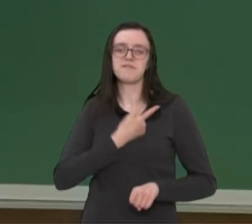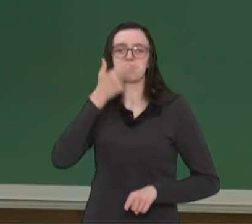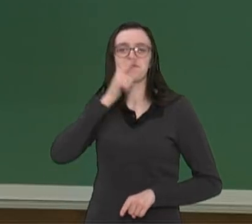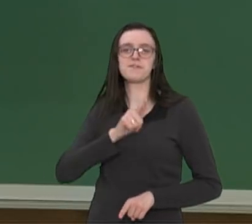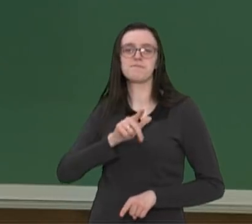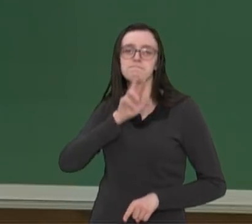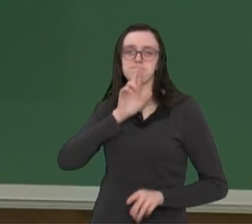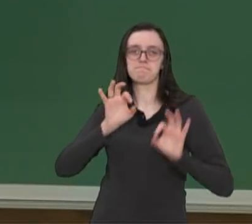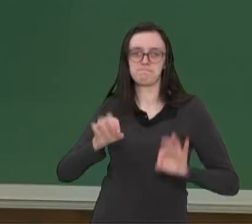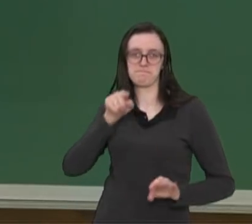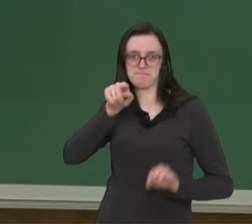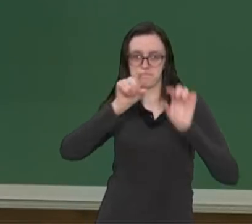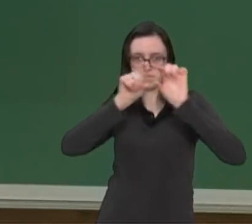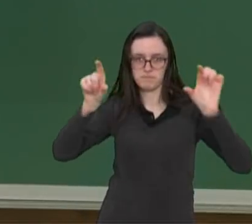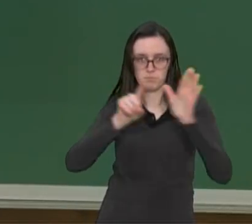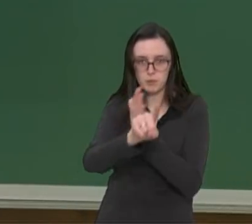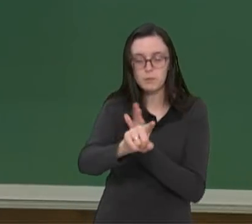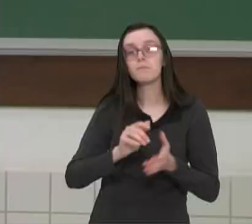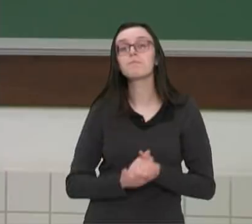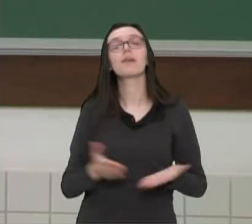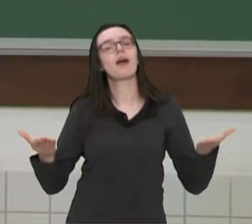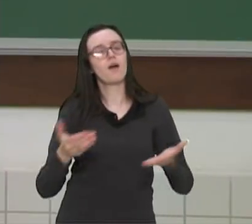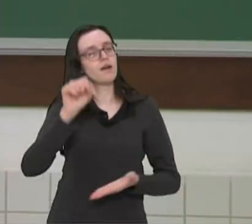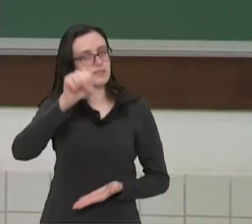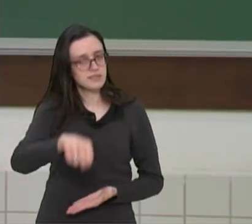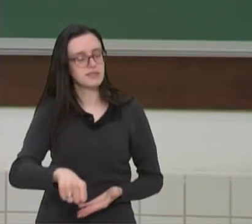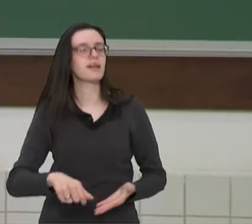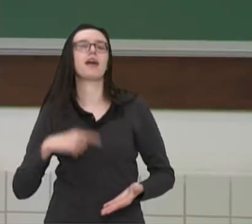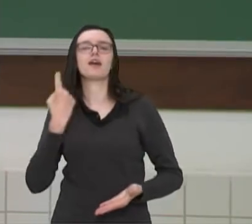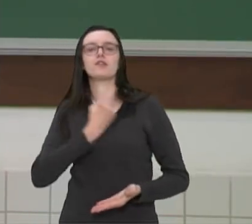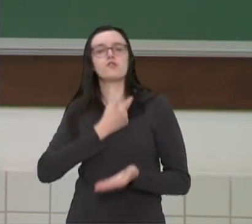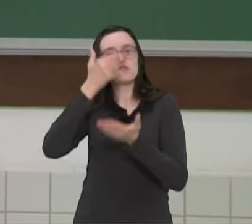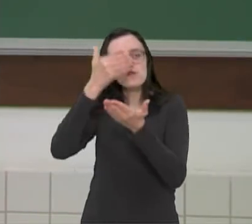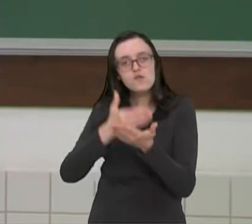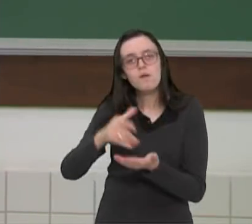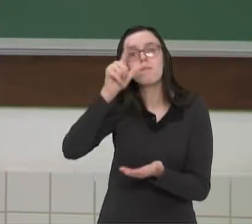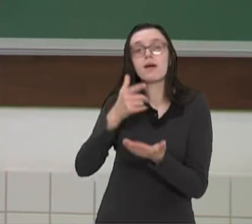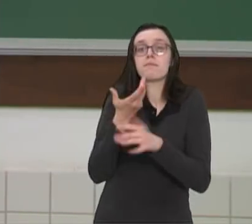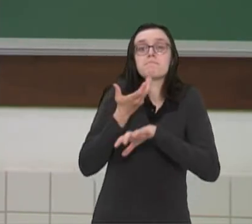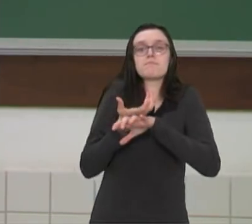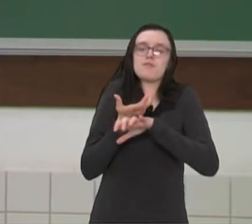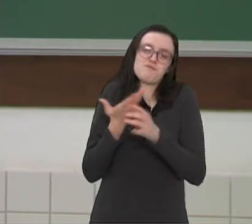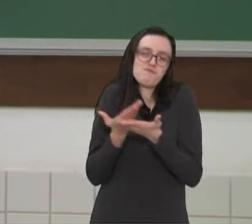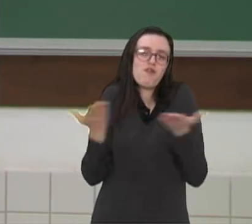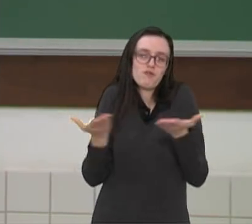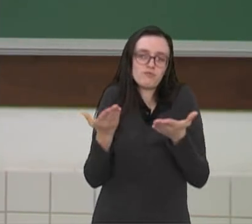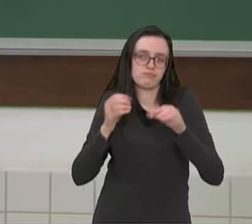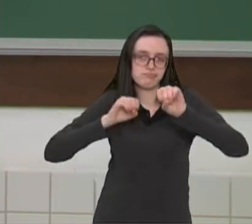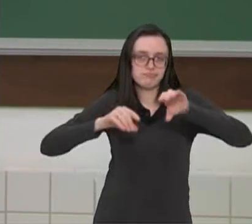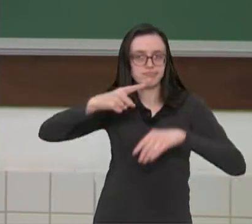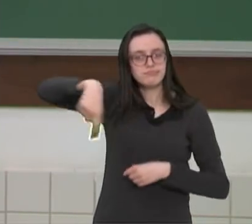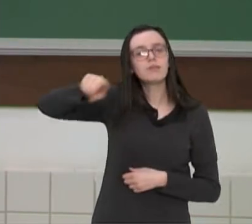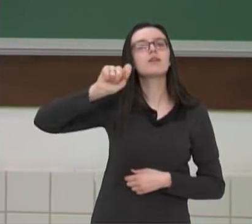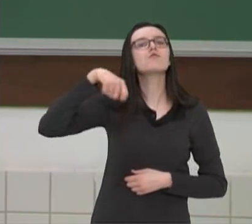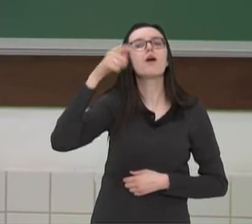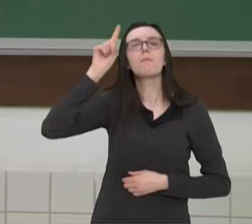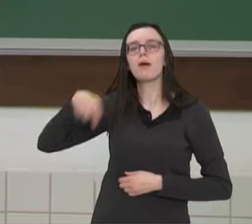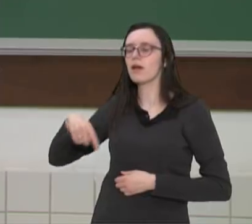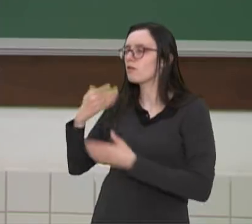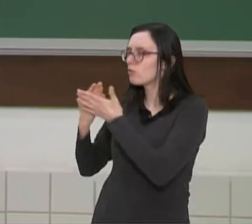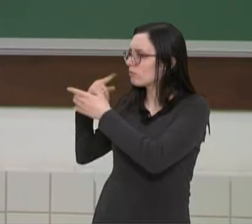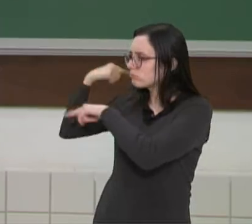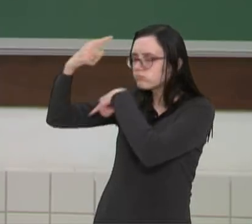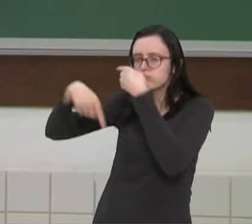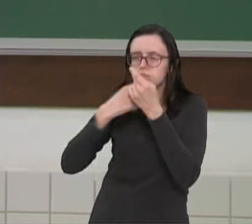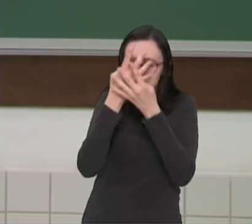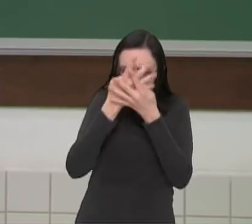essa parte do quiz. Agora sim, a gente vai entrar na parte da matéria de hoje, que é o mapeamento cromossômico. Por que a gente passou tanto